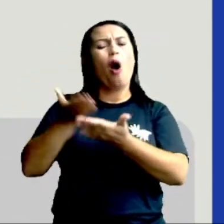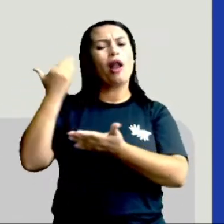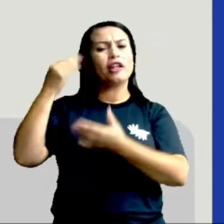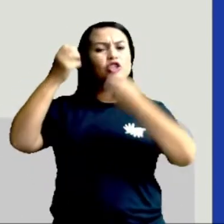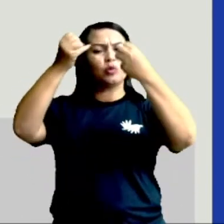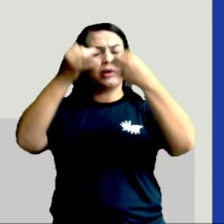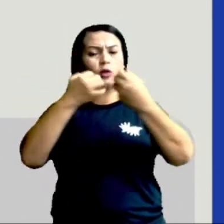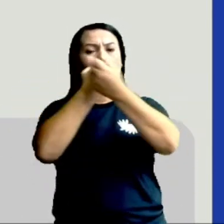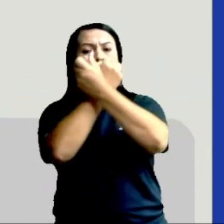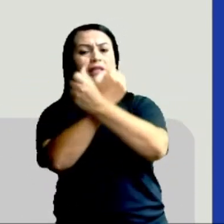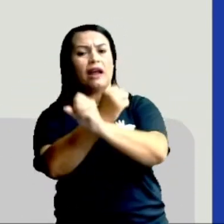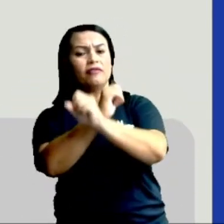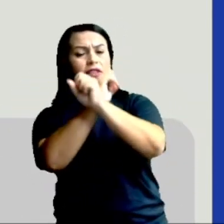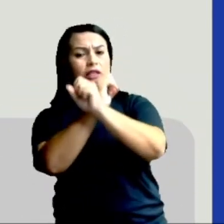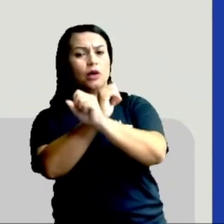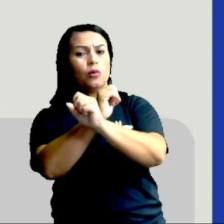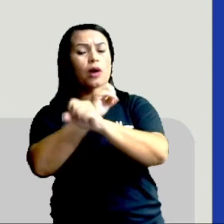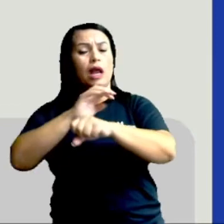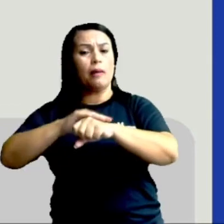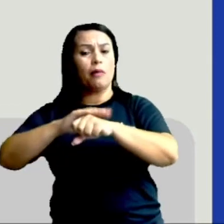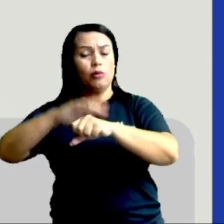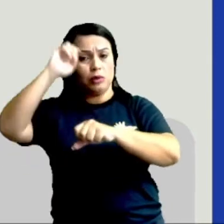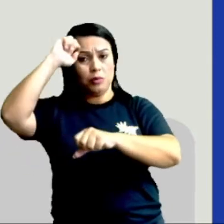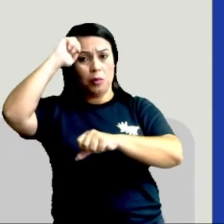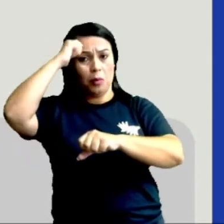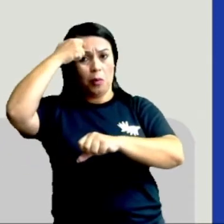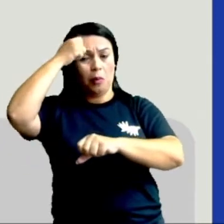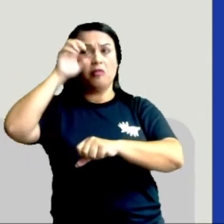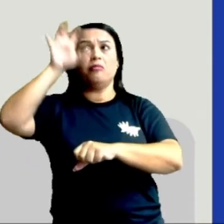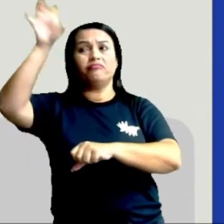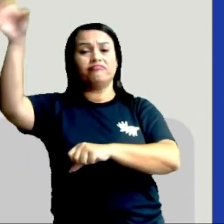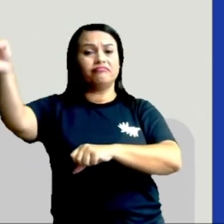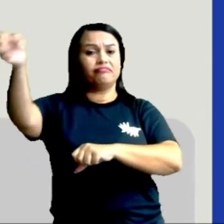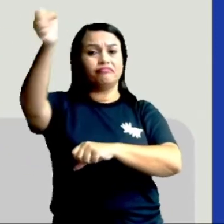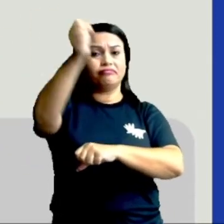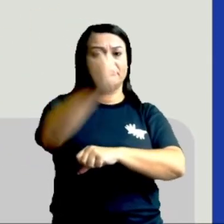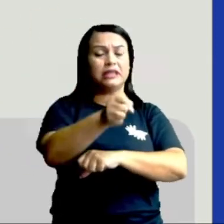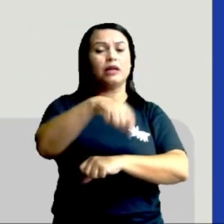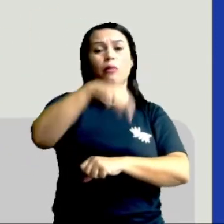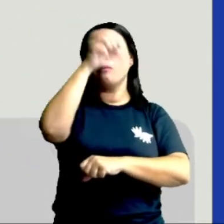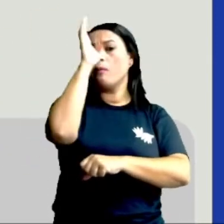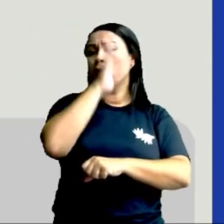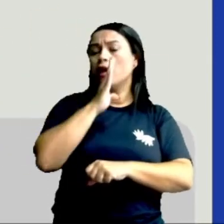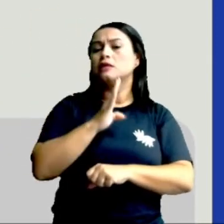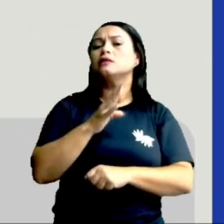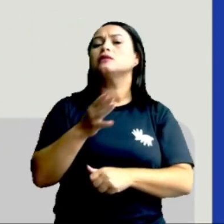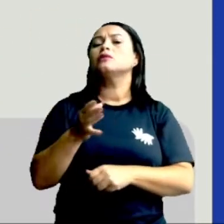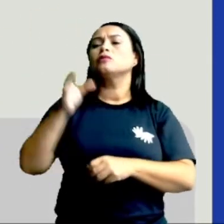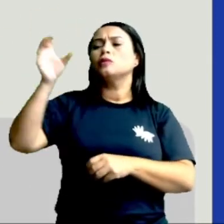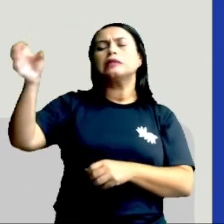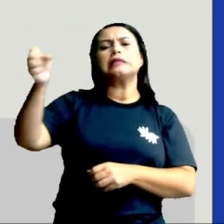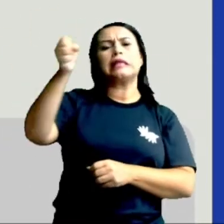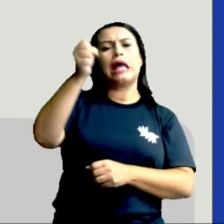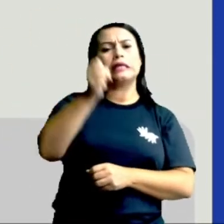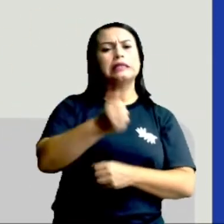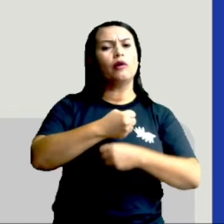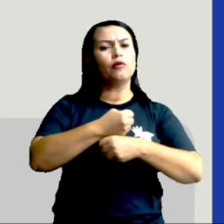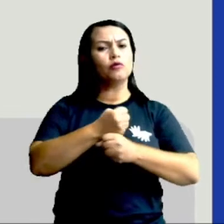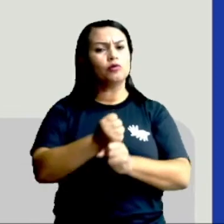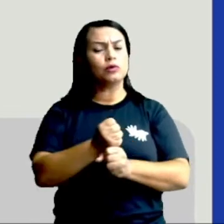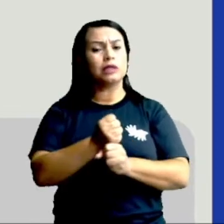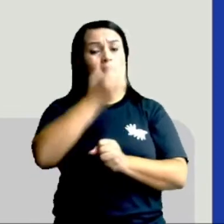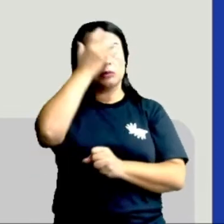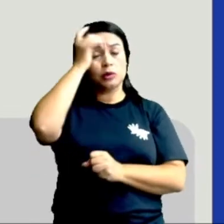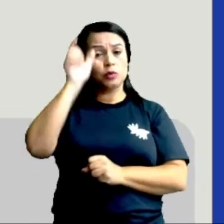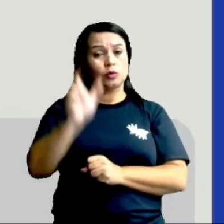questão da escravidão, né, daquela mão de obra que chegou aqui no Brasil, que foi trazida para cá, que eram